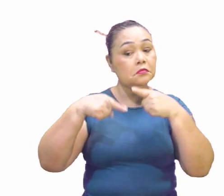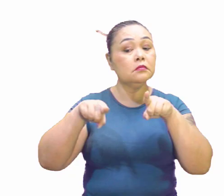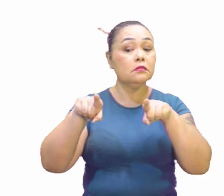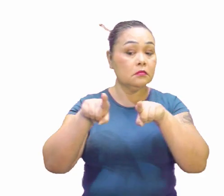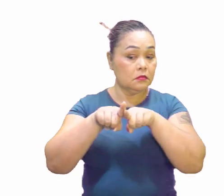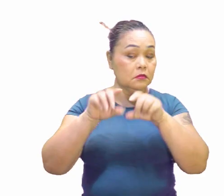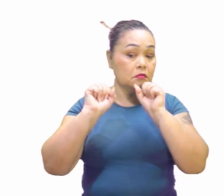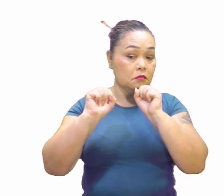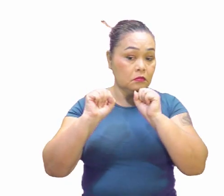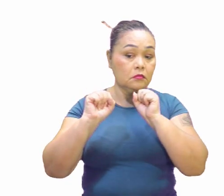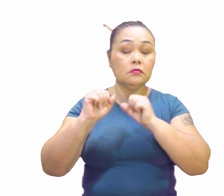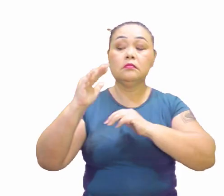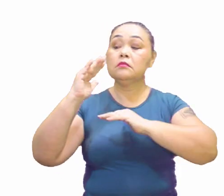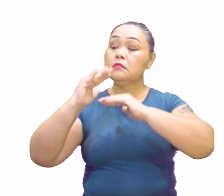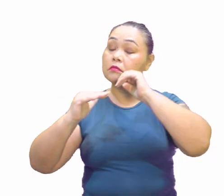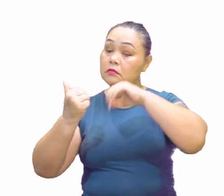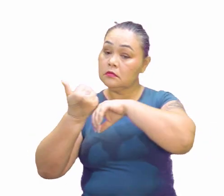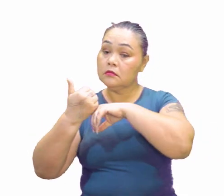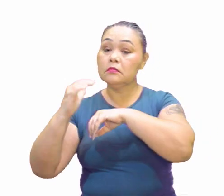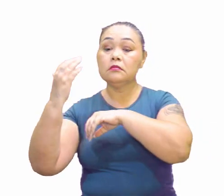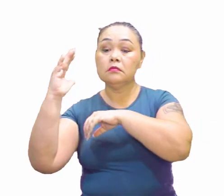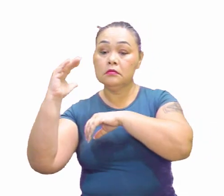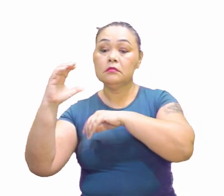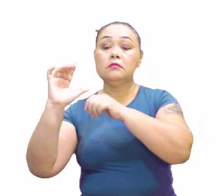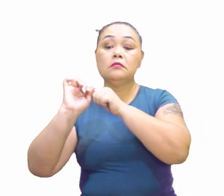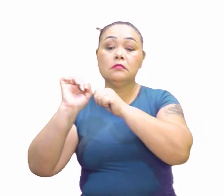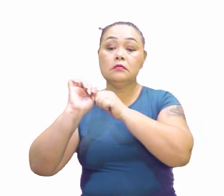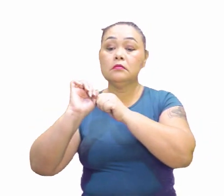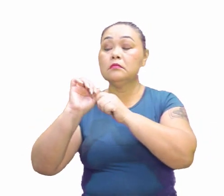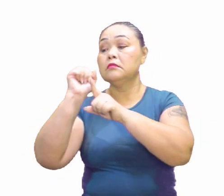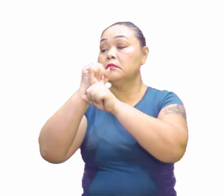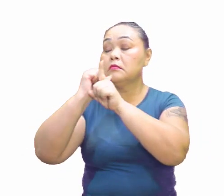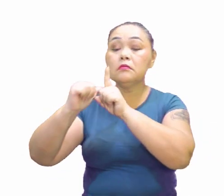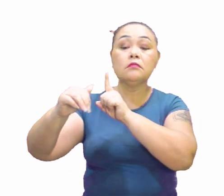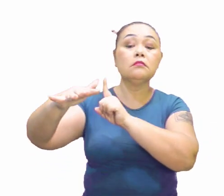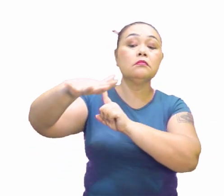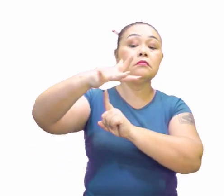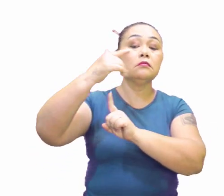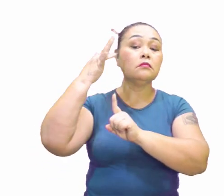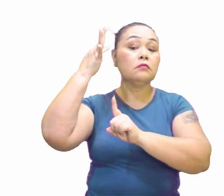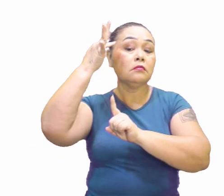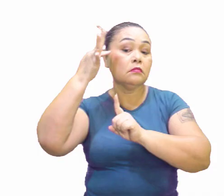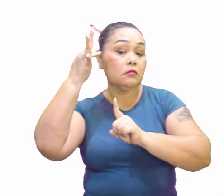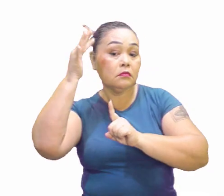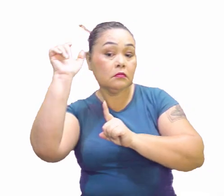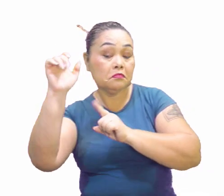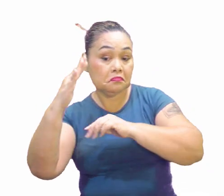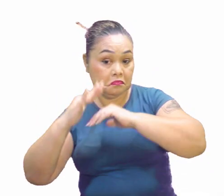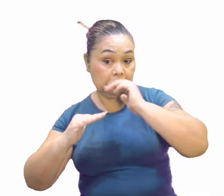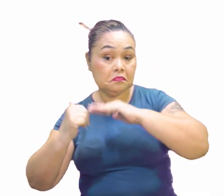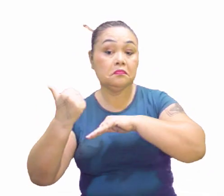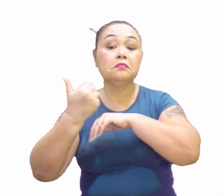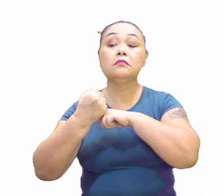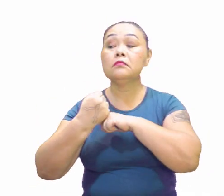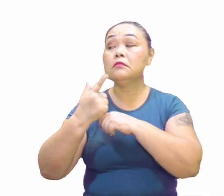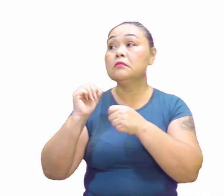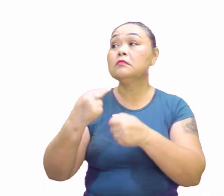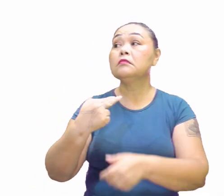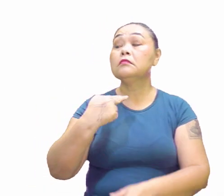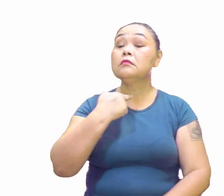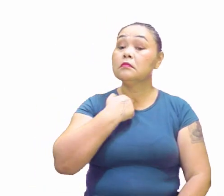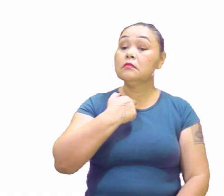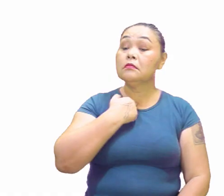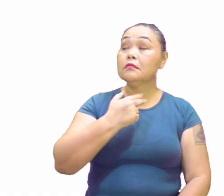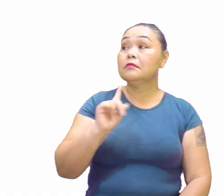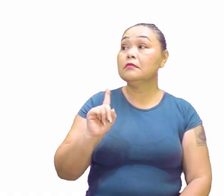pegar lá os cientistas, pode pegar sociólogos, né, filósofo, e fazendo a citação, só não pode